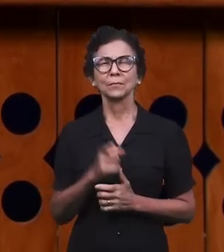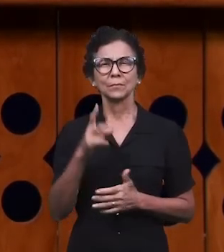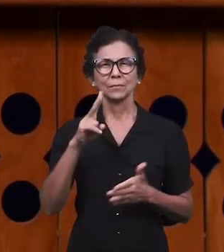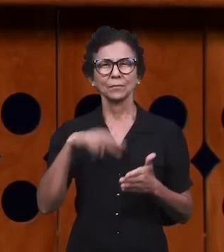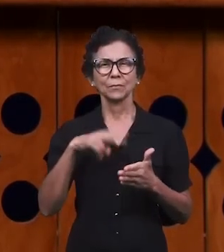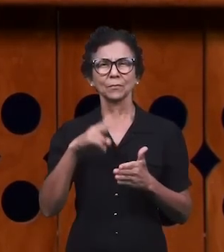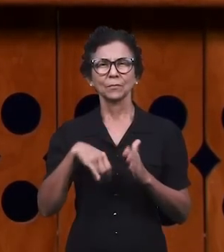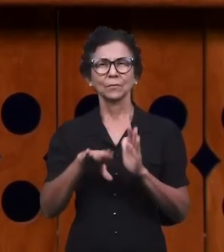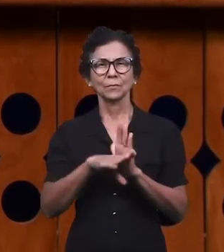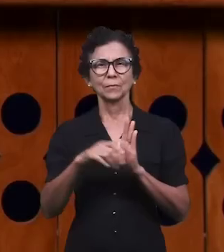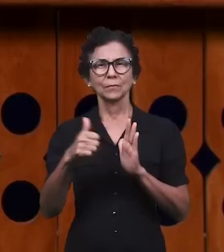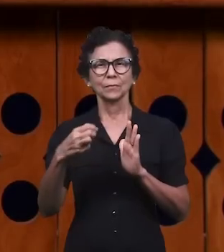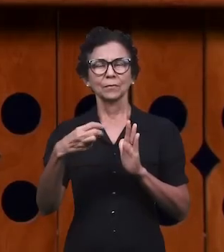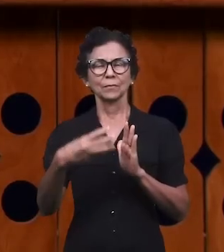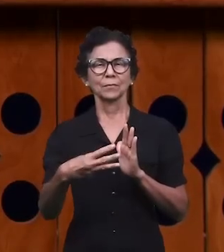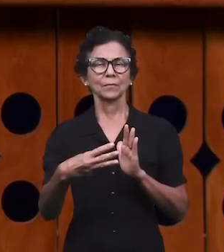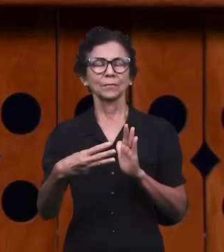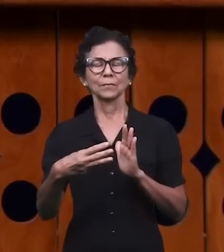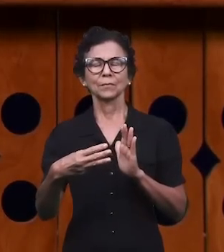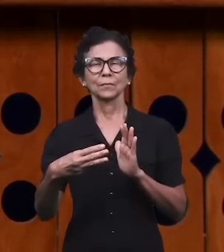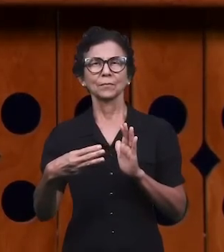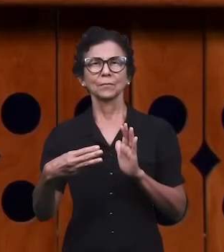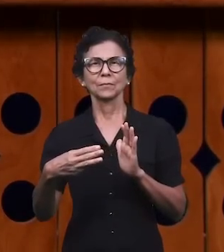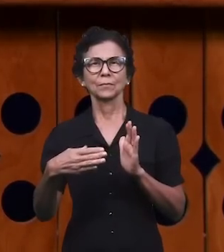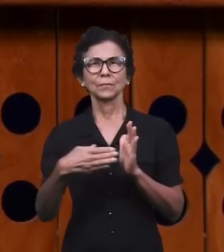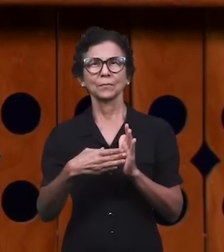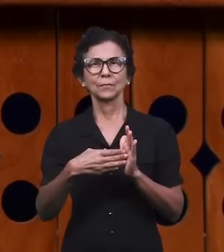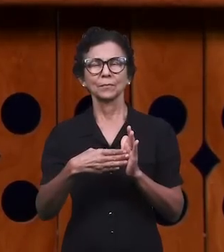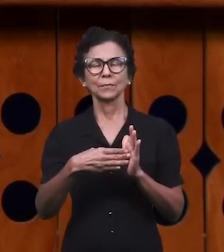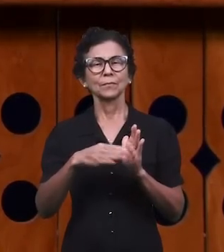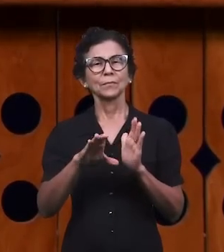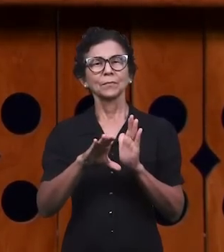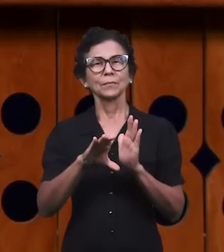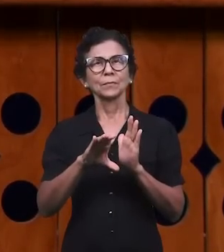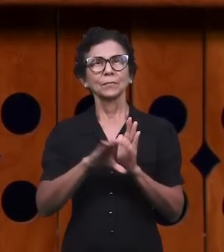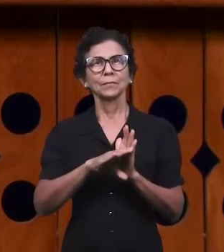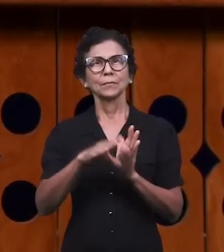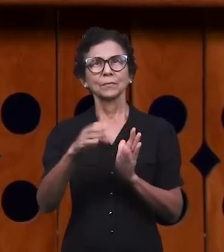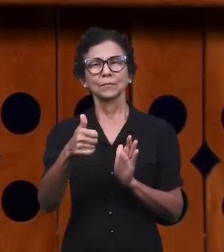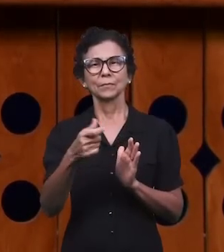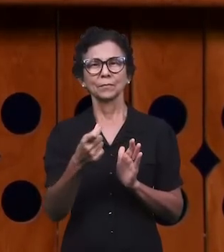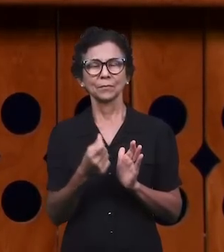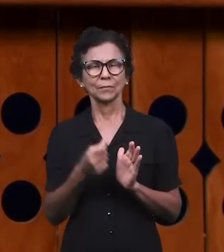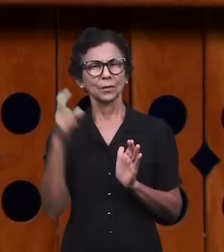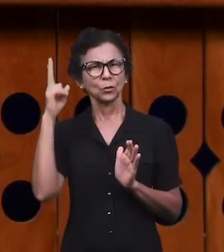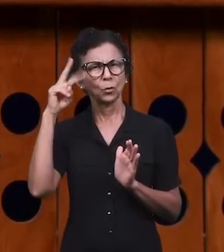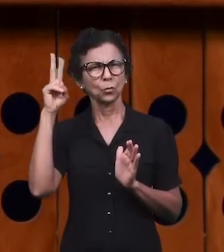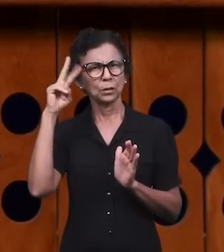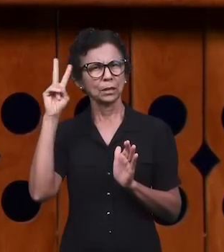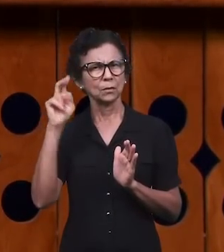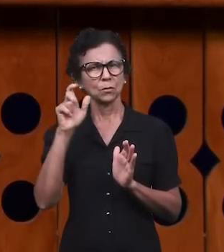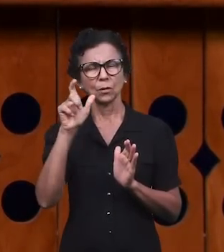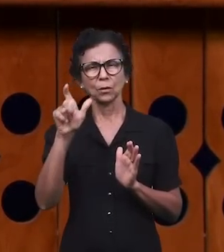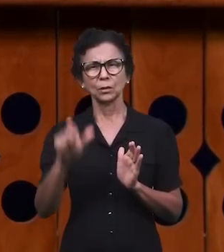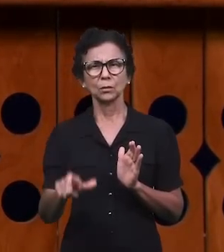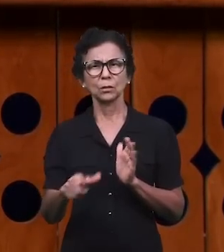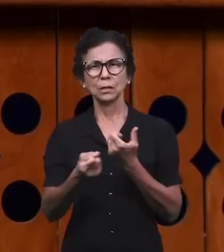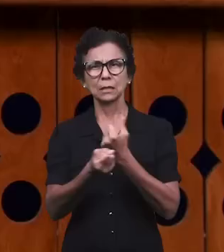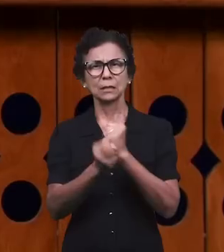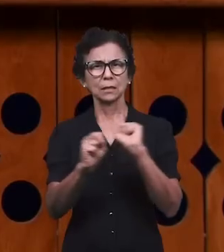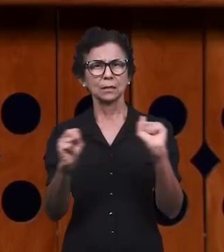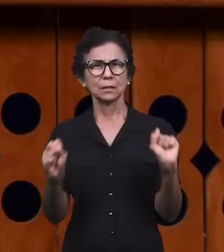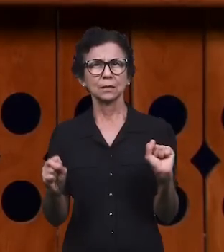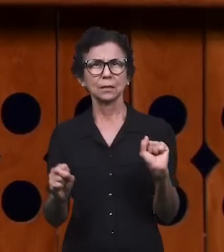capítulo 13 até o capítulo 16 e vocês vão ver toda a história de Sansão está contada nesse